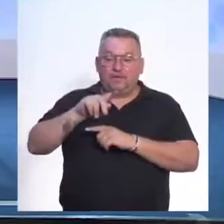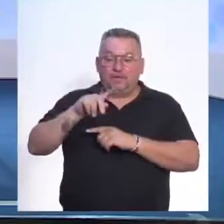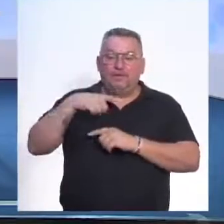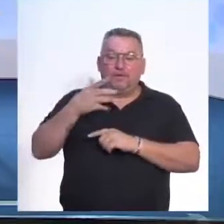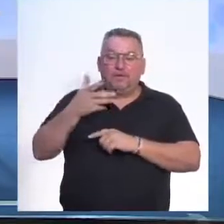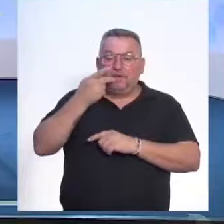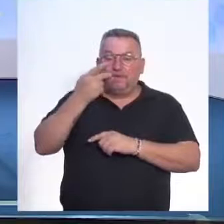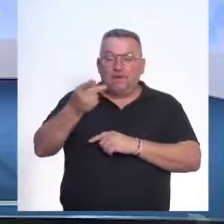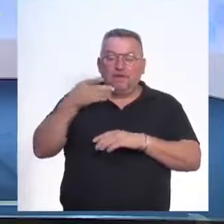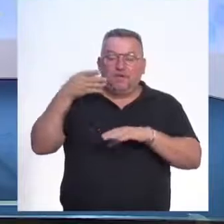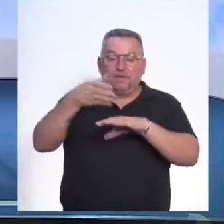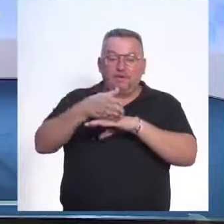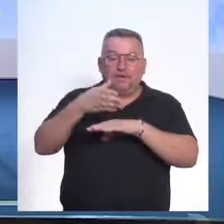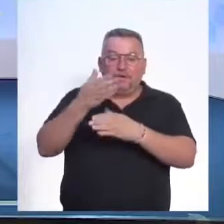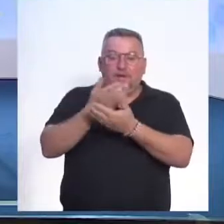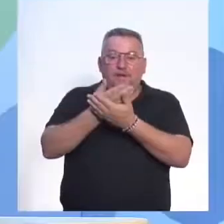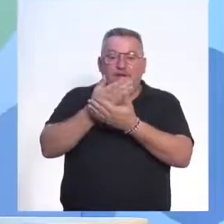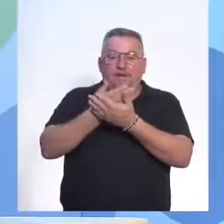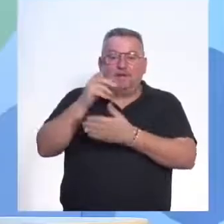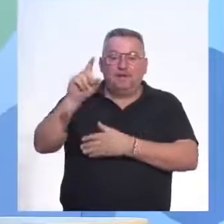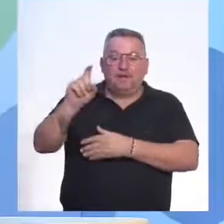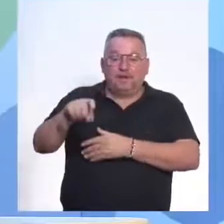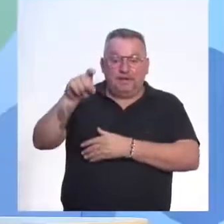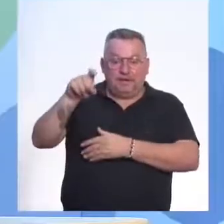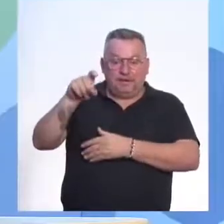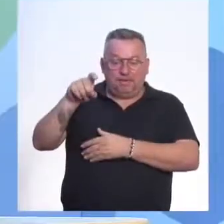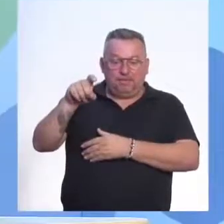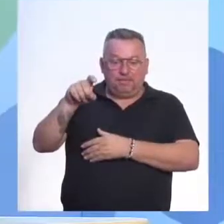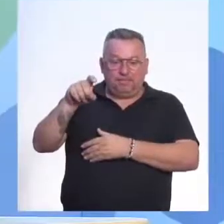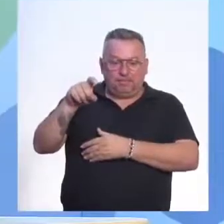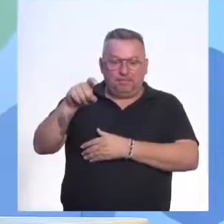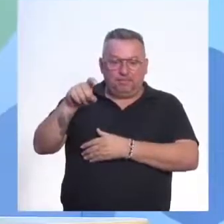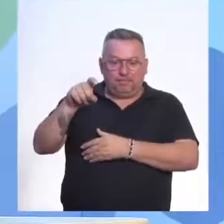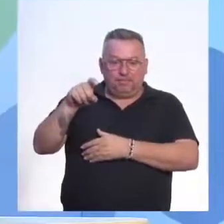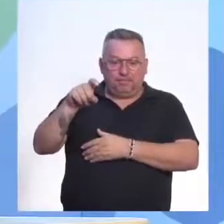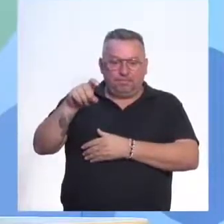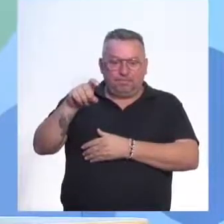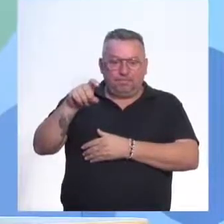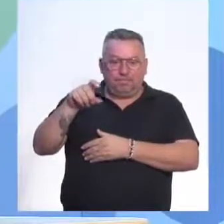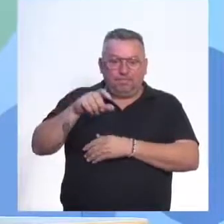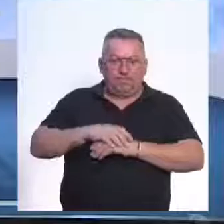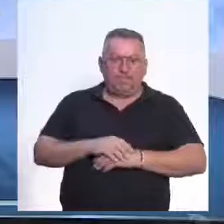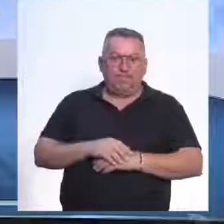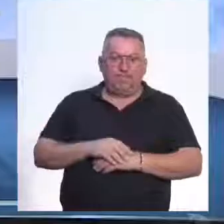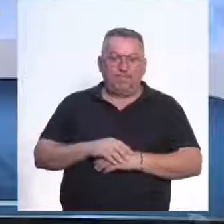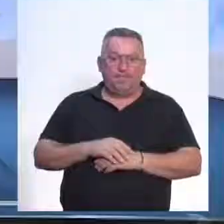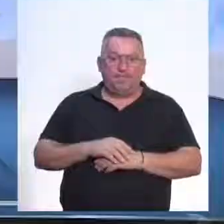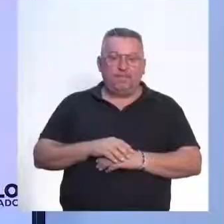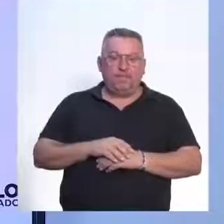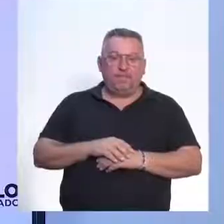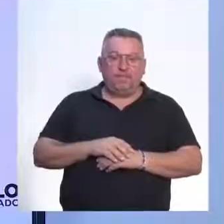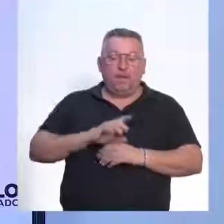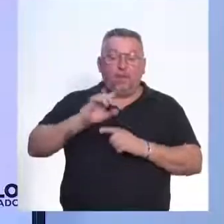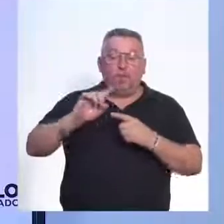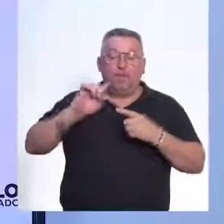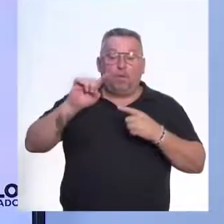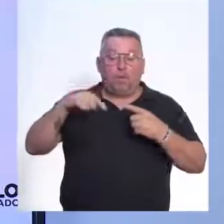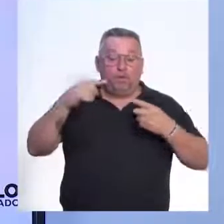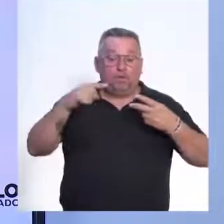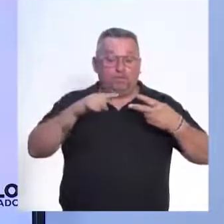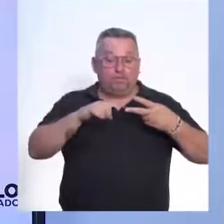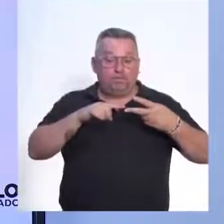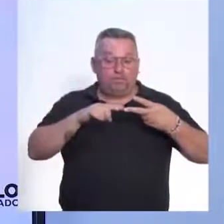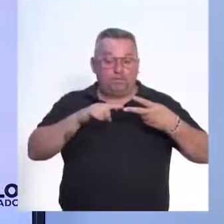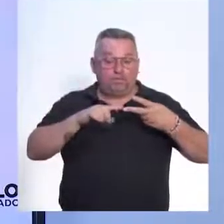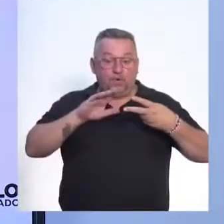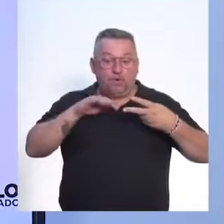queira participar da aula, ele clica. Clicou no ícone. Clicando no ícone. Certo. Aí o próximo passo, quando chegar a